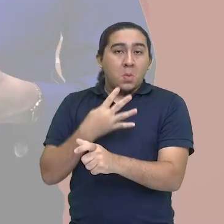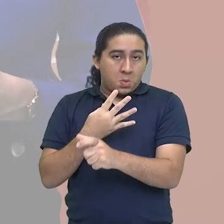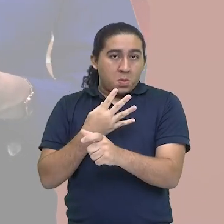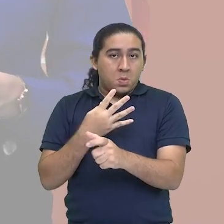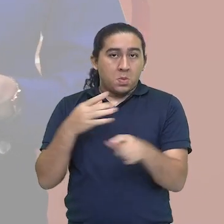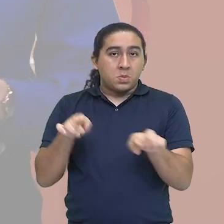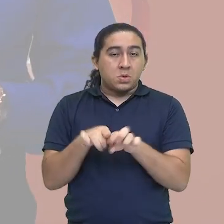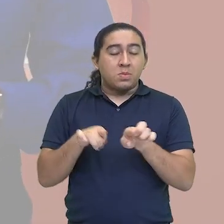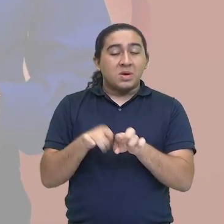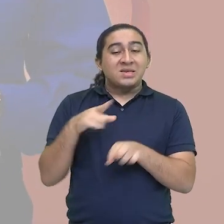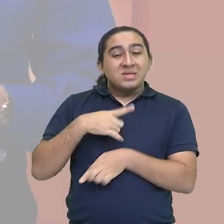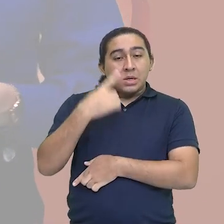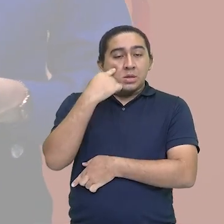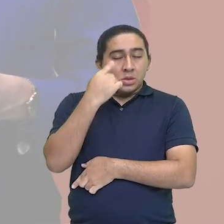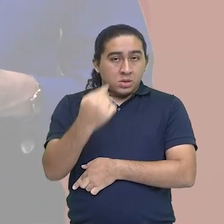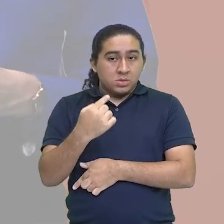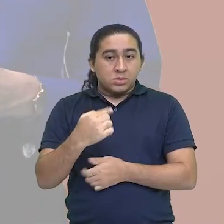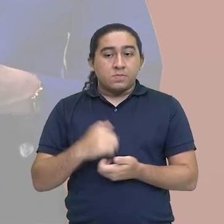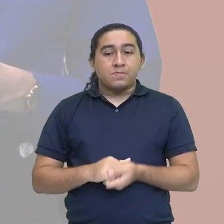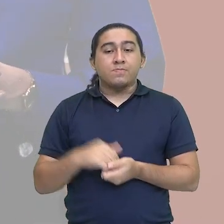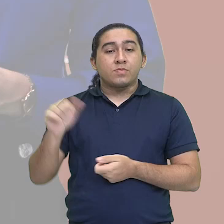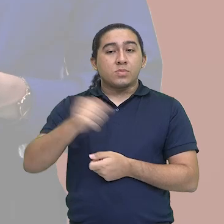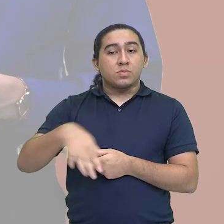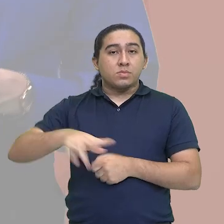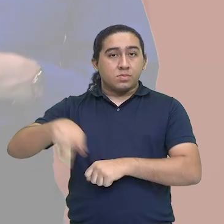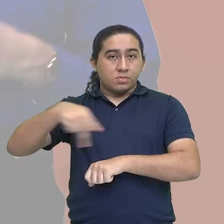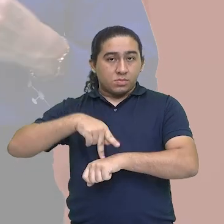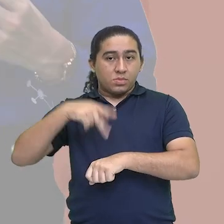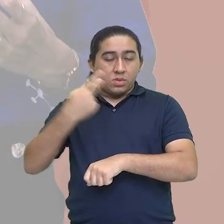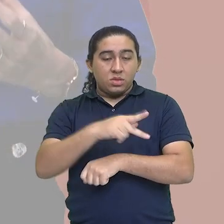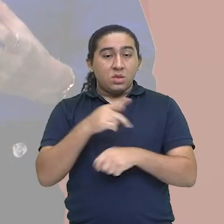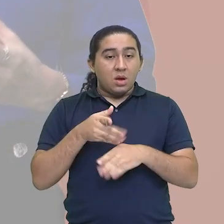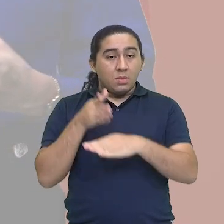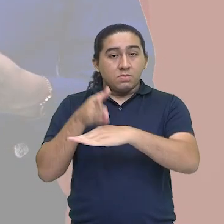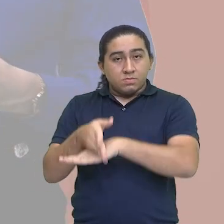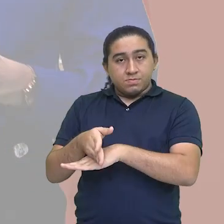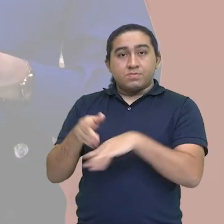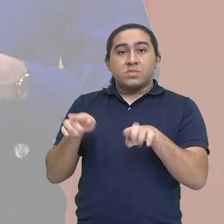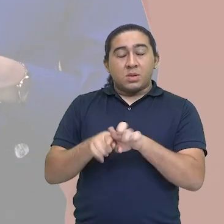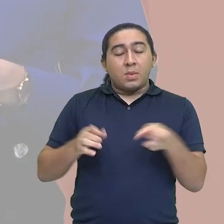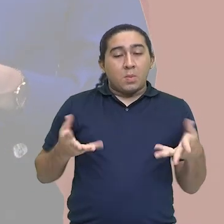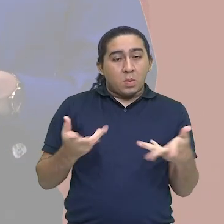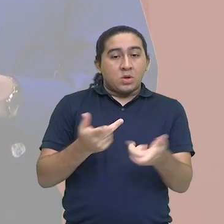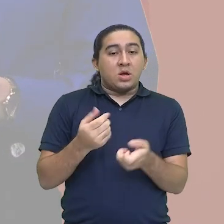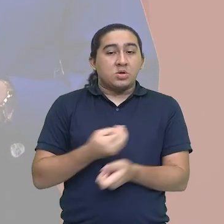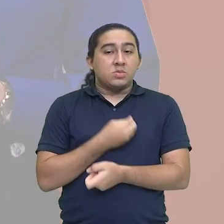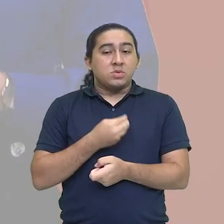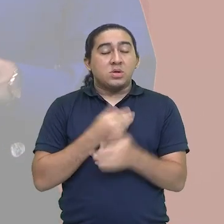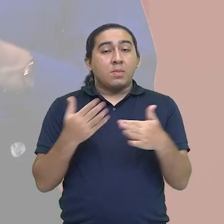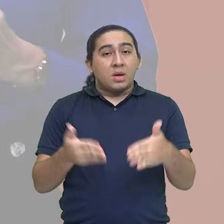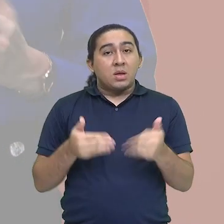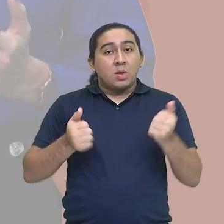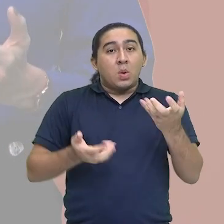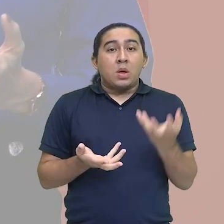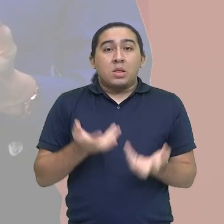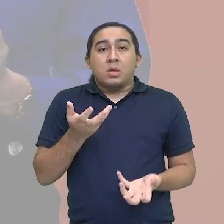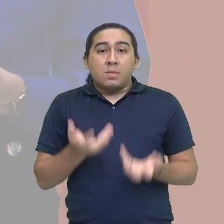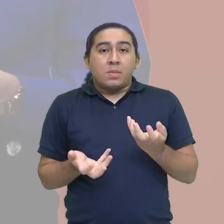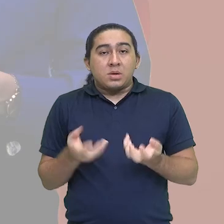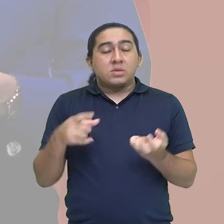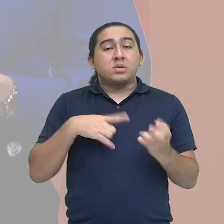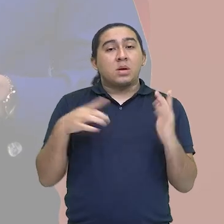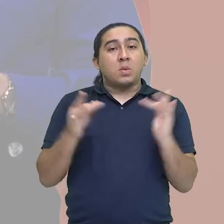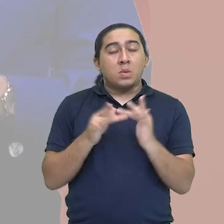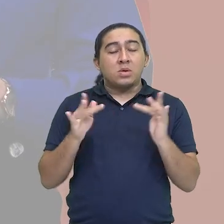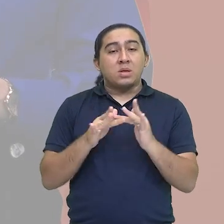fatores atrativos nesse país de origem, uma condição de vida mais estável, onde ela tem acesso